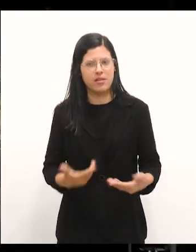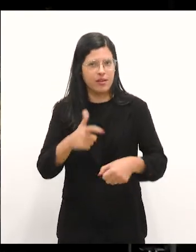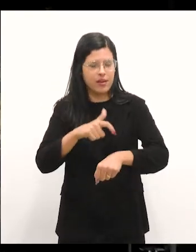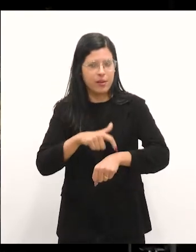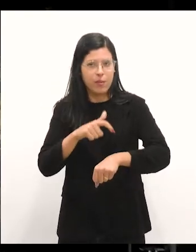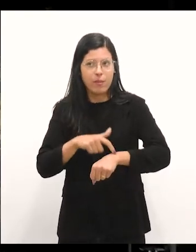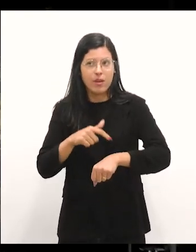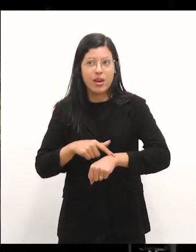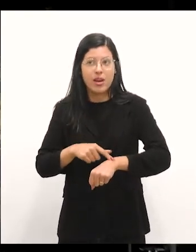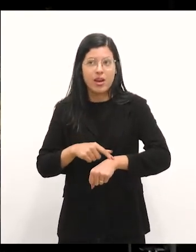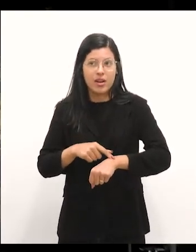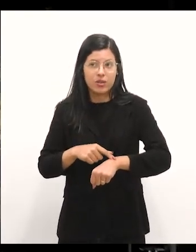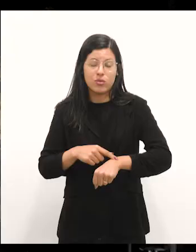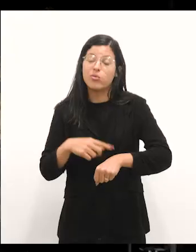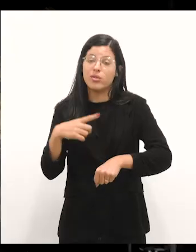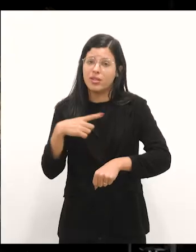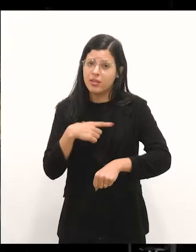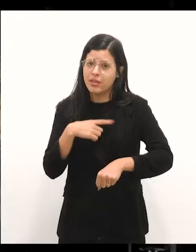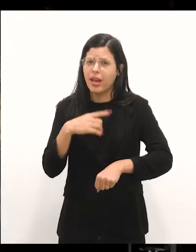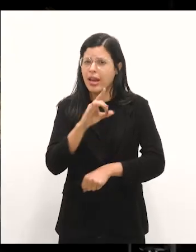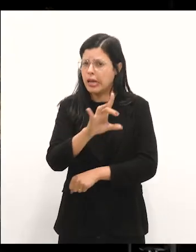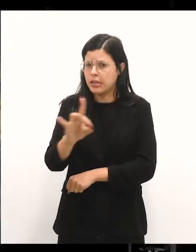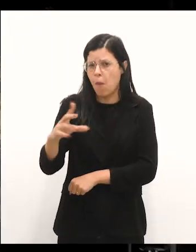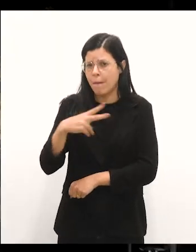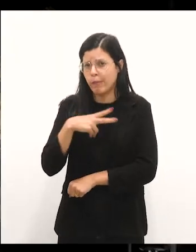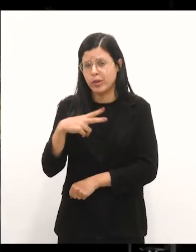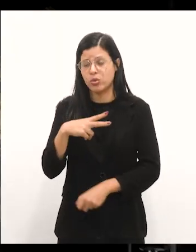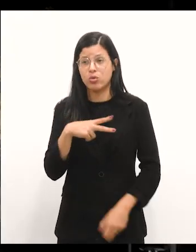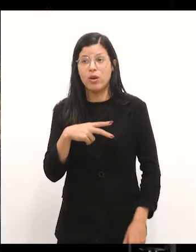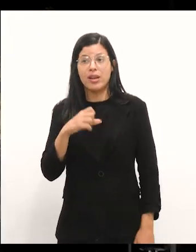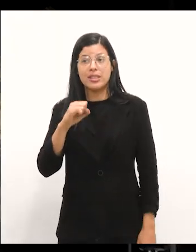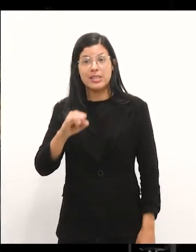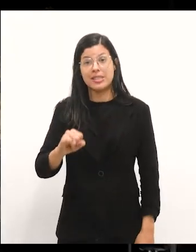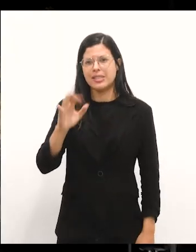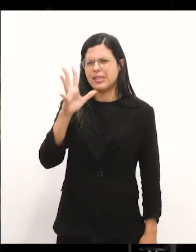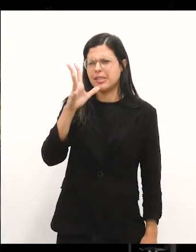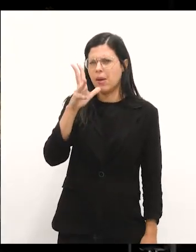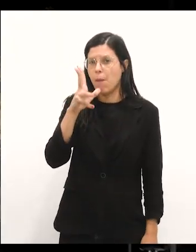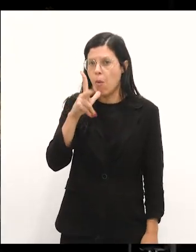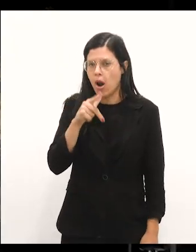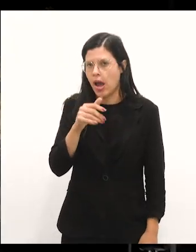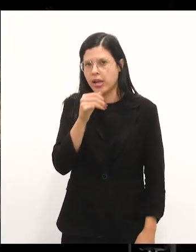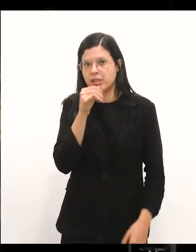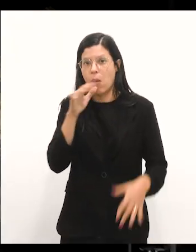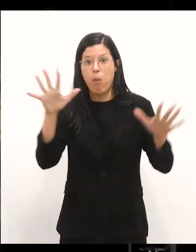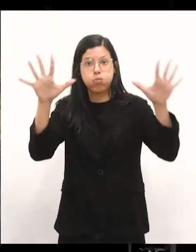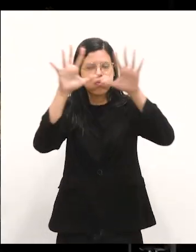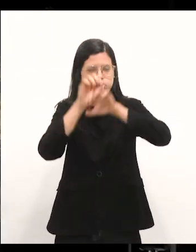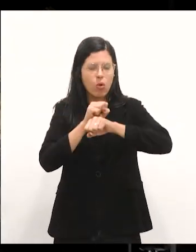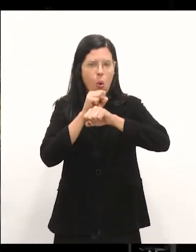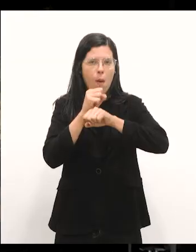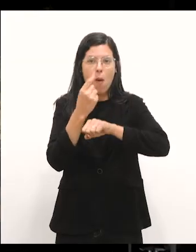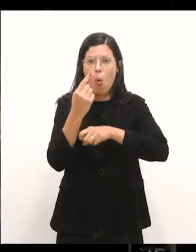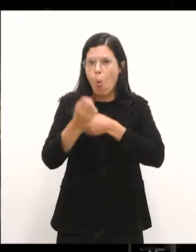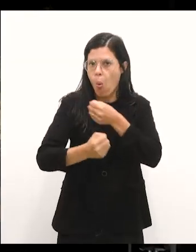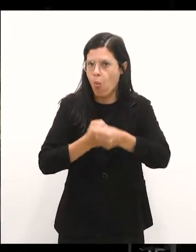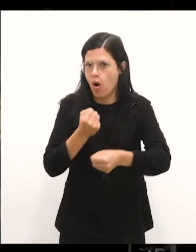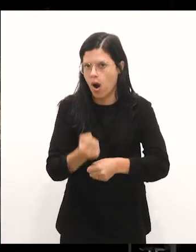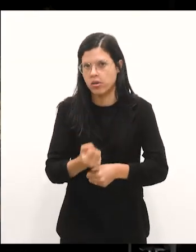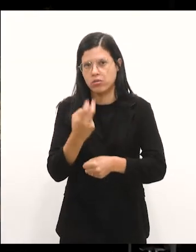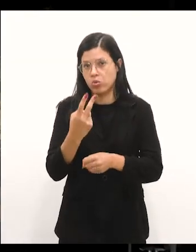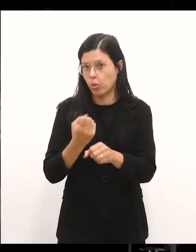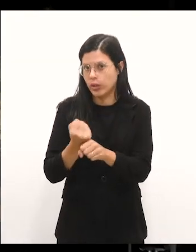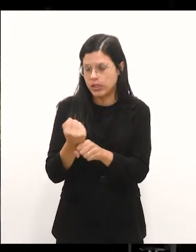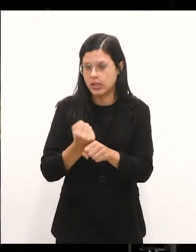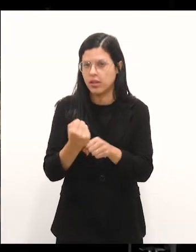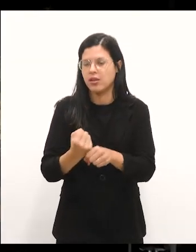em casos muito longos, então é caso a caso, mas em casos muito longos, às vezes, né, de um coma de 1 ano, 2